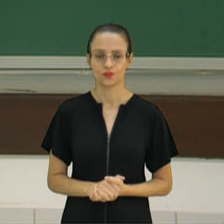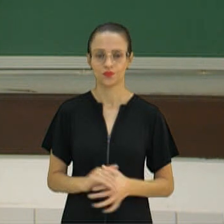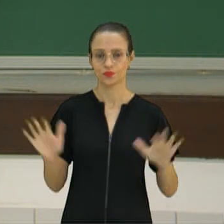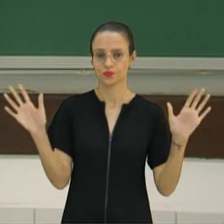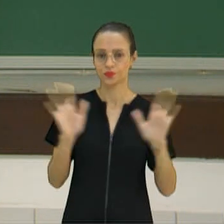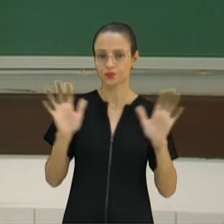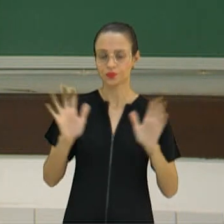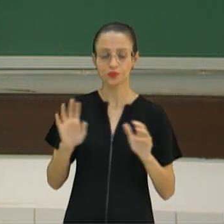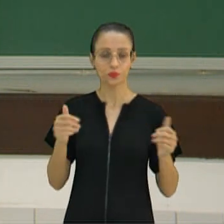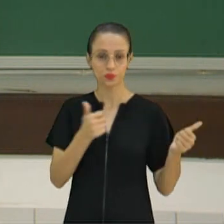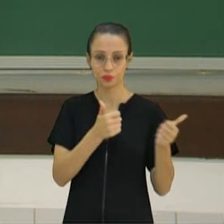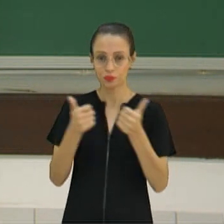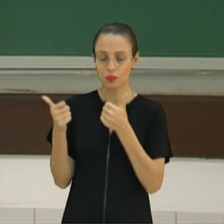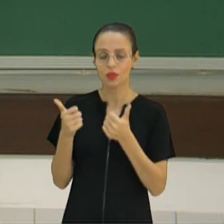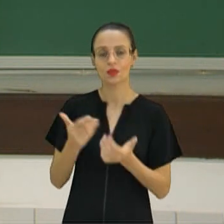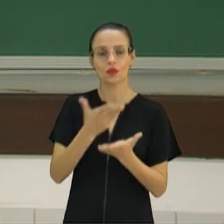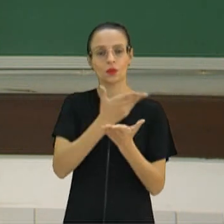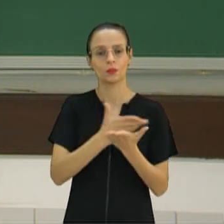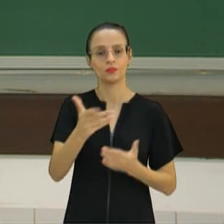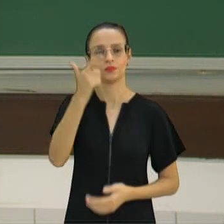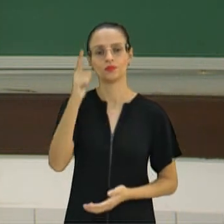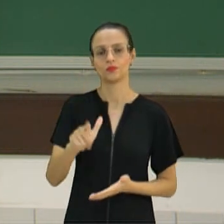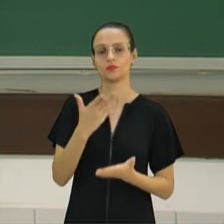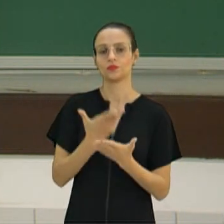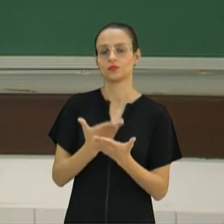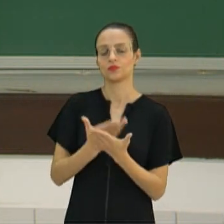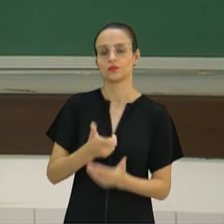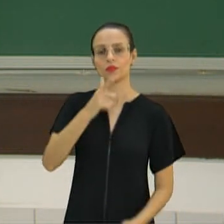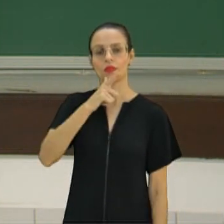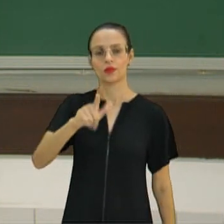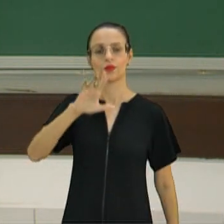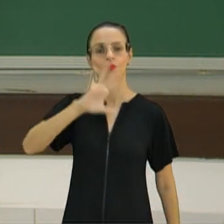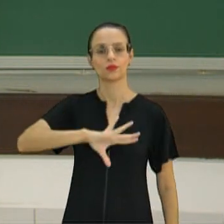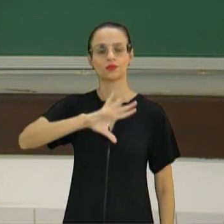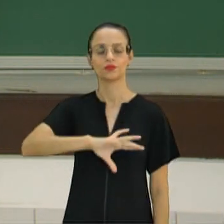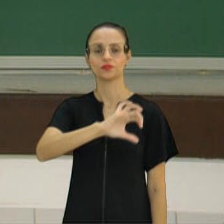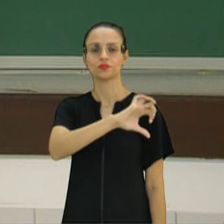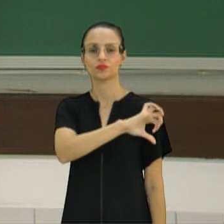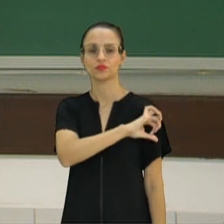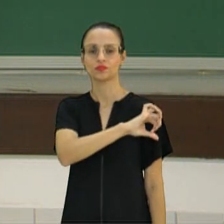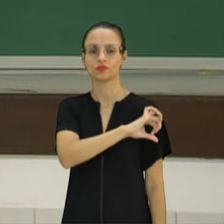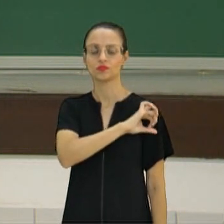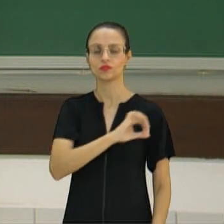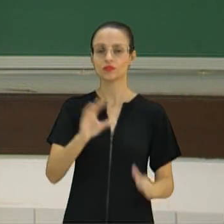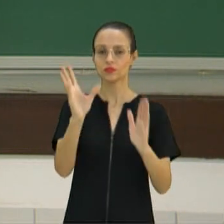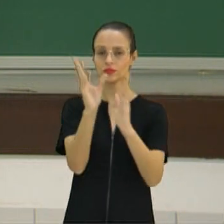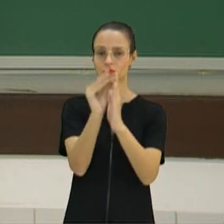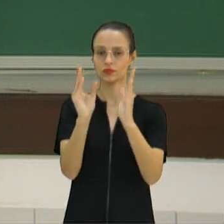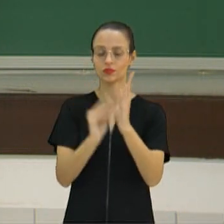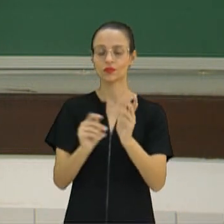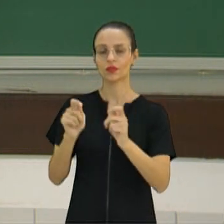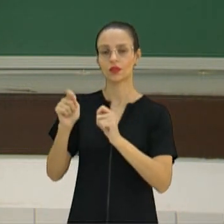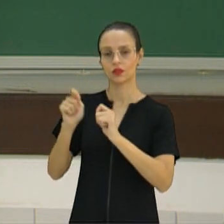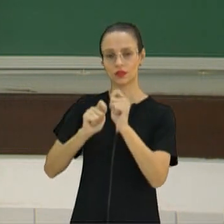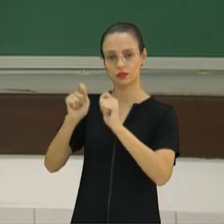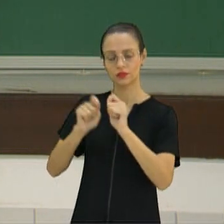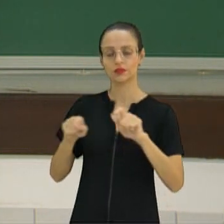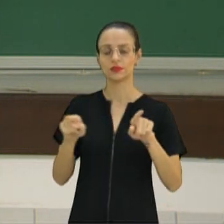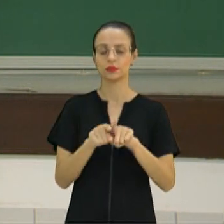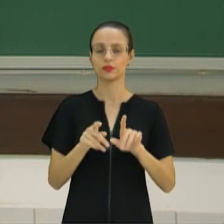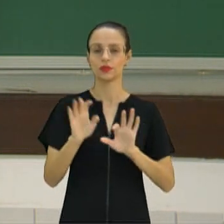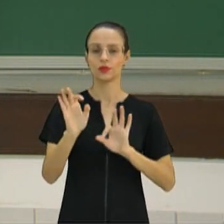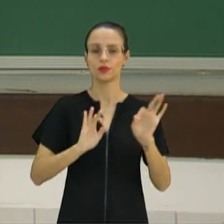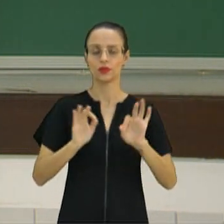Fala galera, beleza? Estamos começando mais uma aula de língua portuguesa do nono ano. Nosso conteúdo é entrevista,